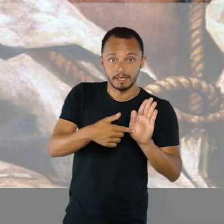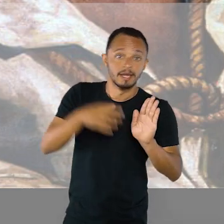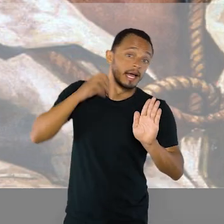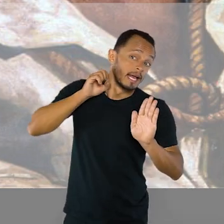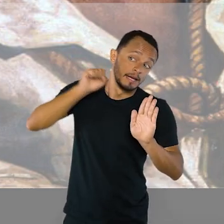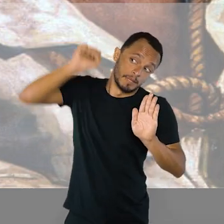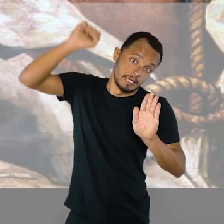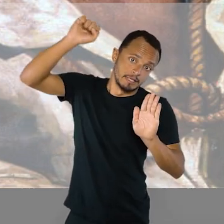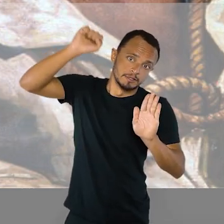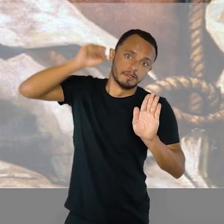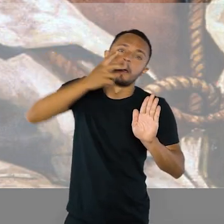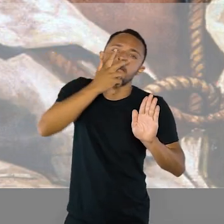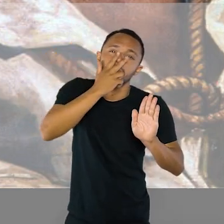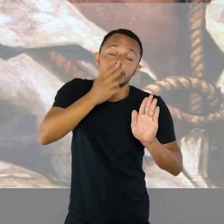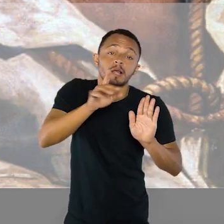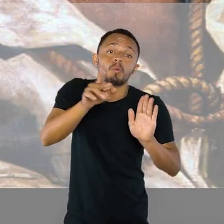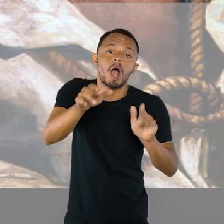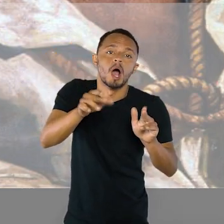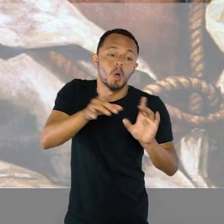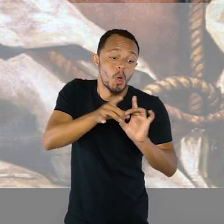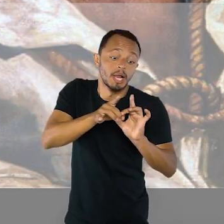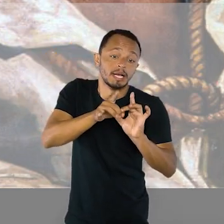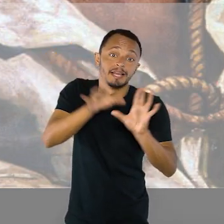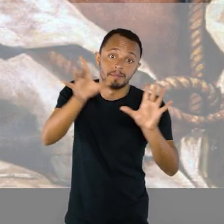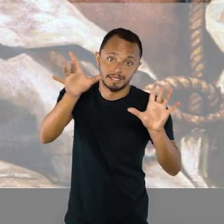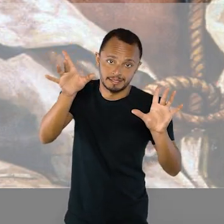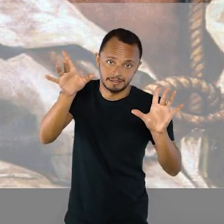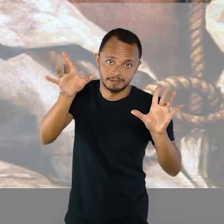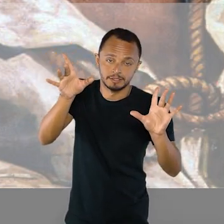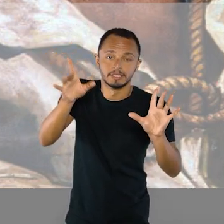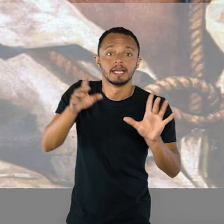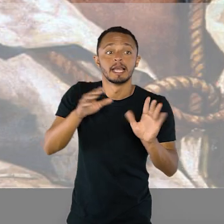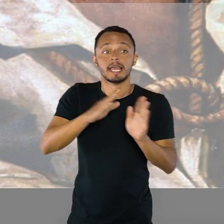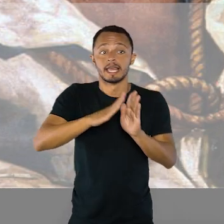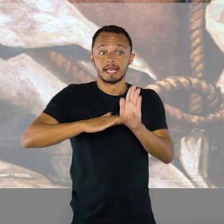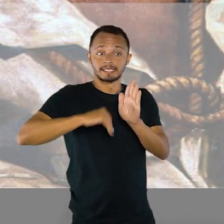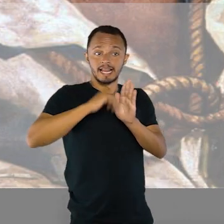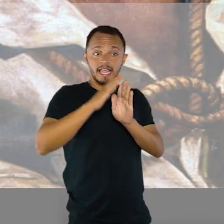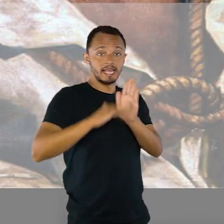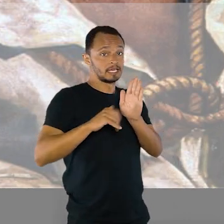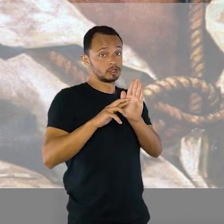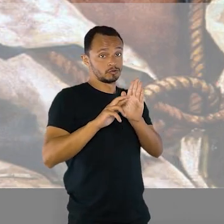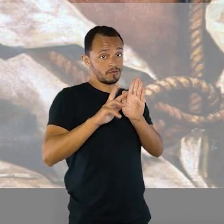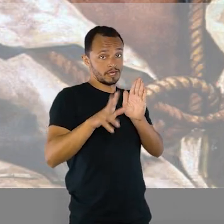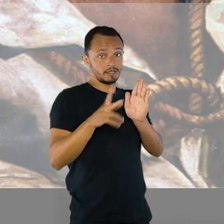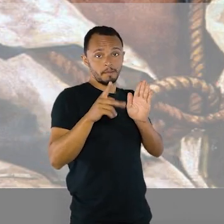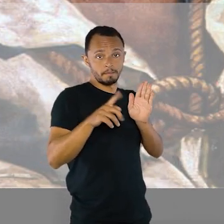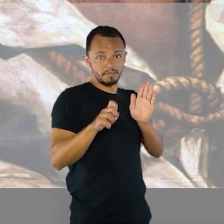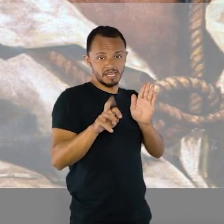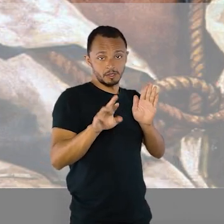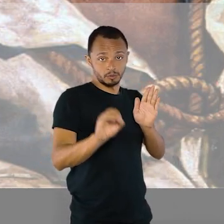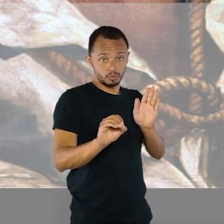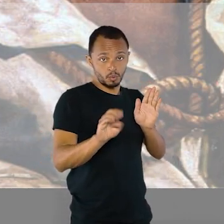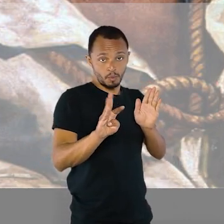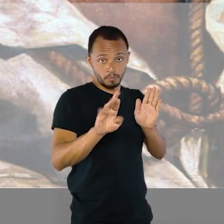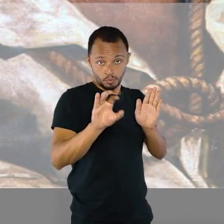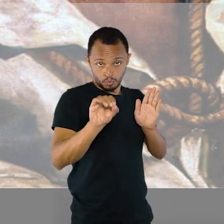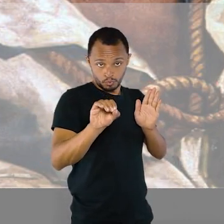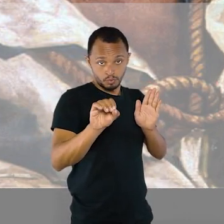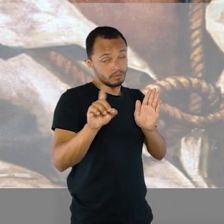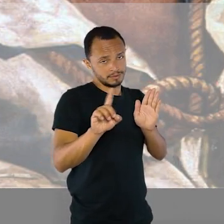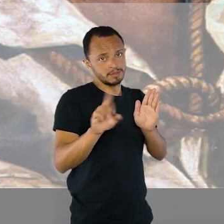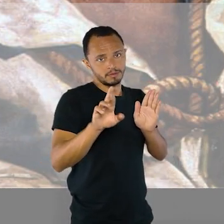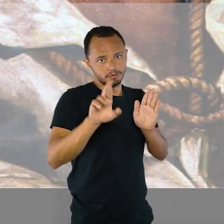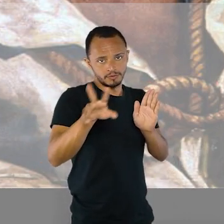proto-mártir da liberdade, né? Ele não aparece como na tela do Pedro Bruno, é só apenas de um retrato, mas, novamente, com o cabelo